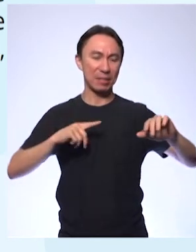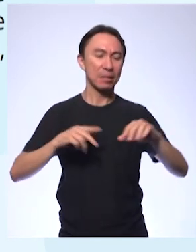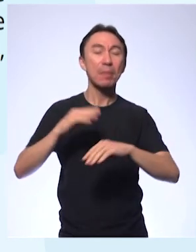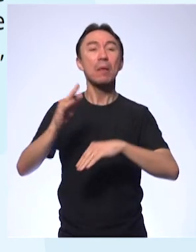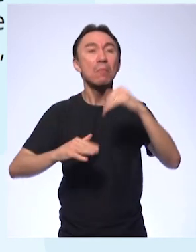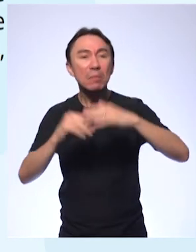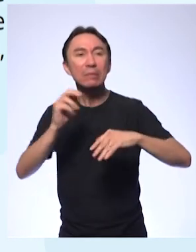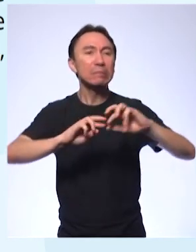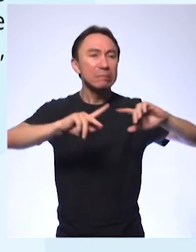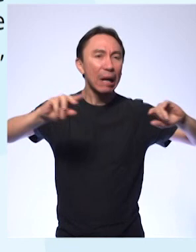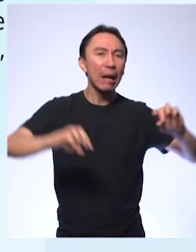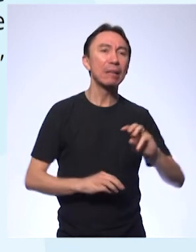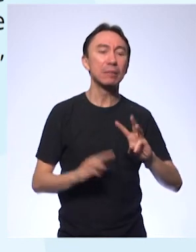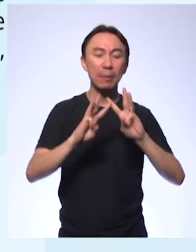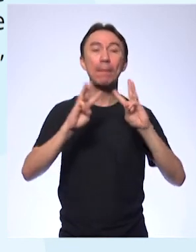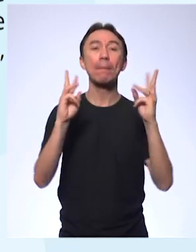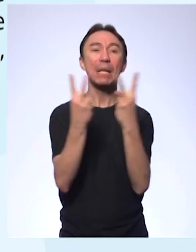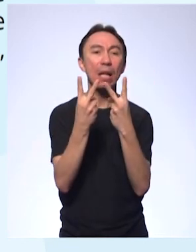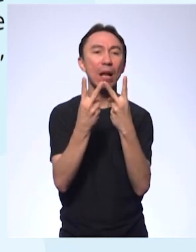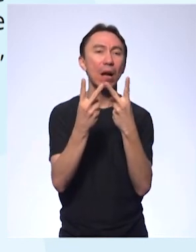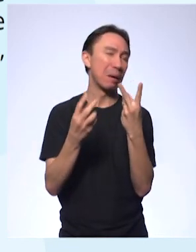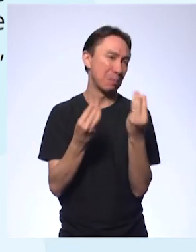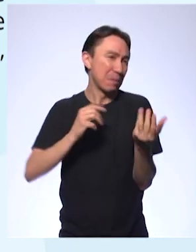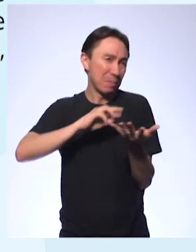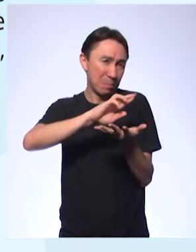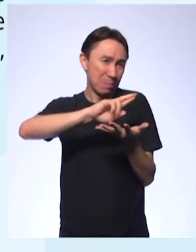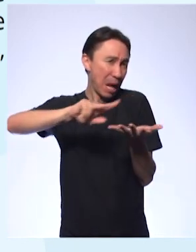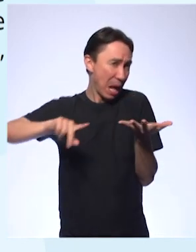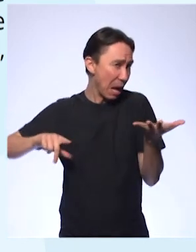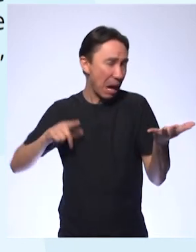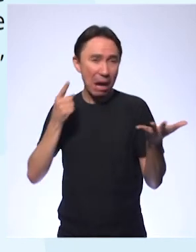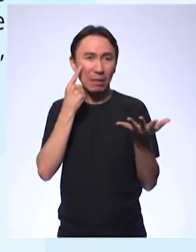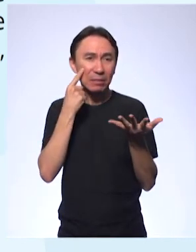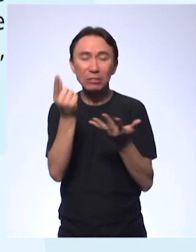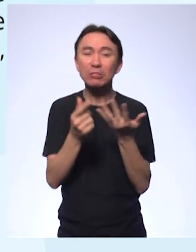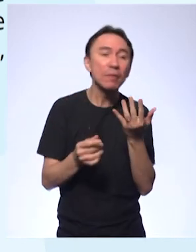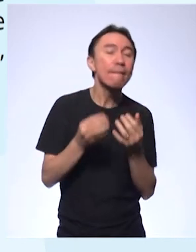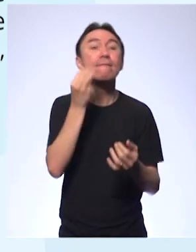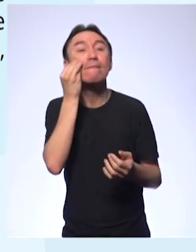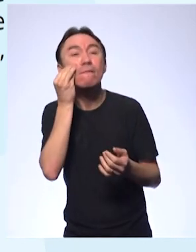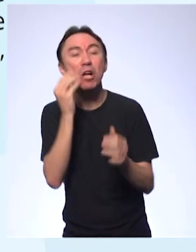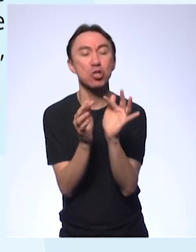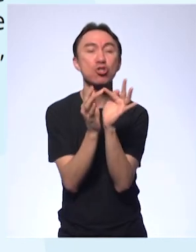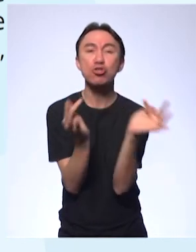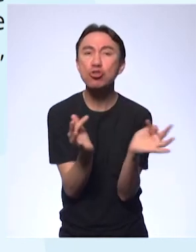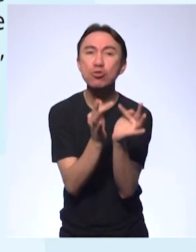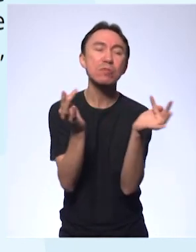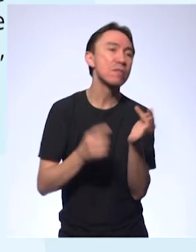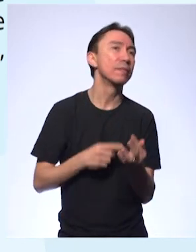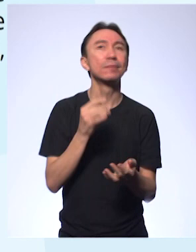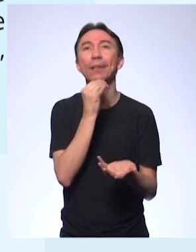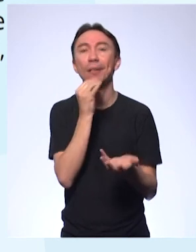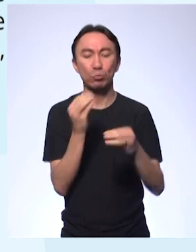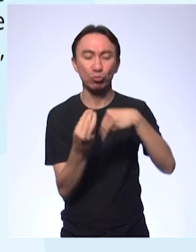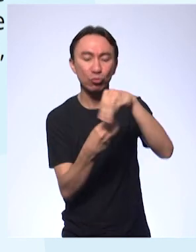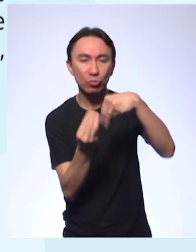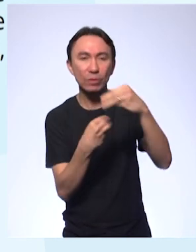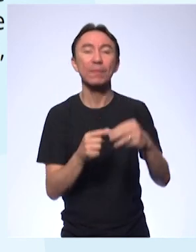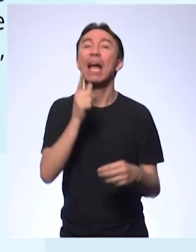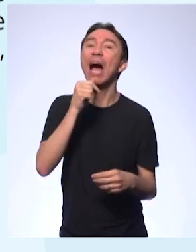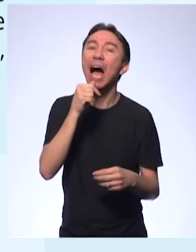diferentes materiais. Por meio do quê? Por meio da execução de experimentos simples, como a mistura de água e sal,